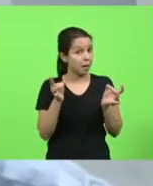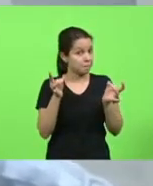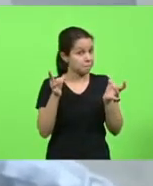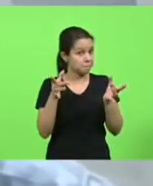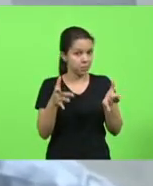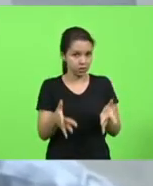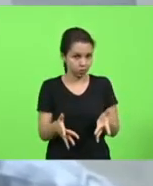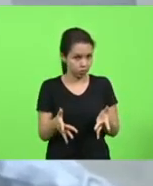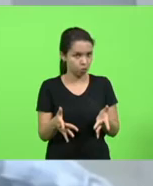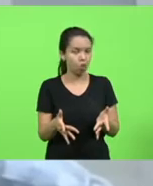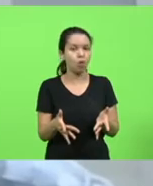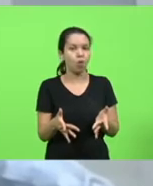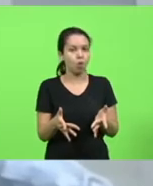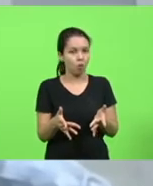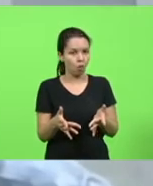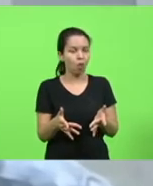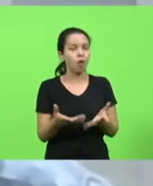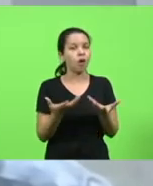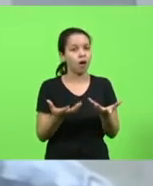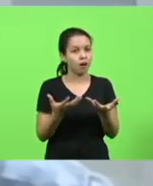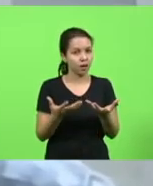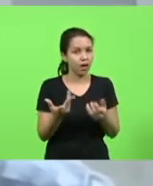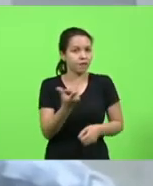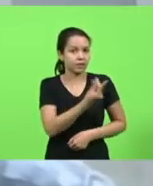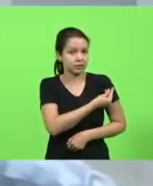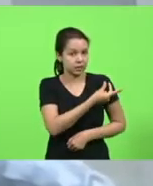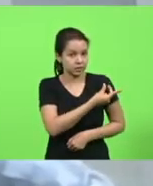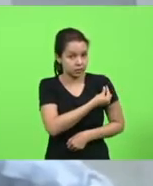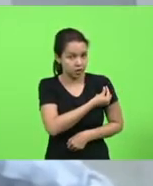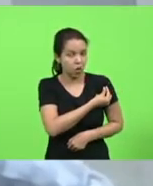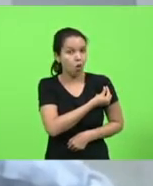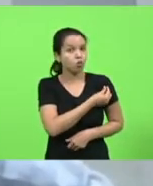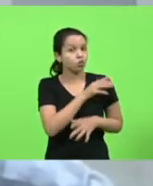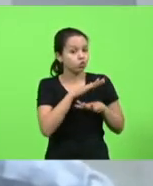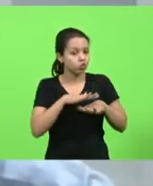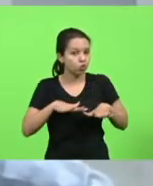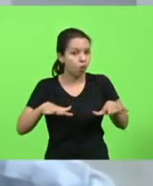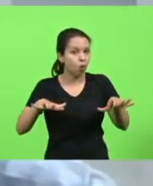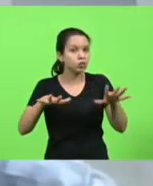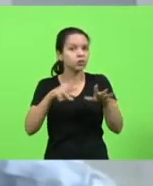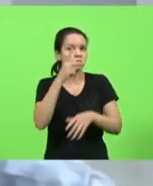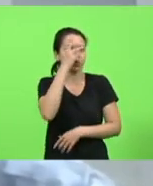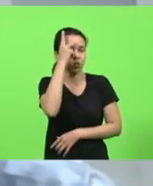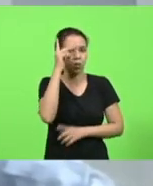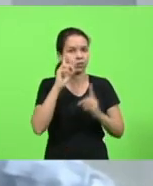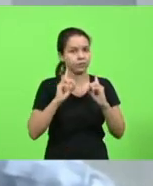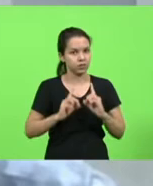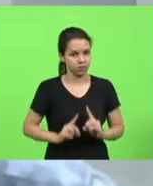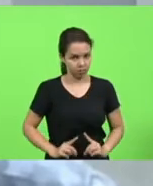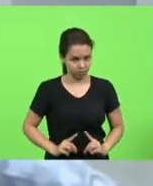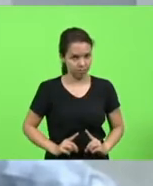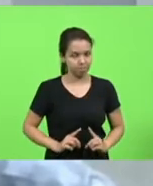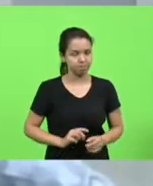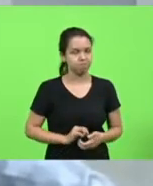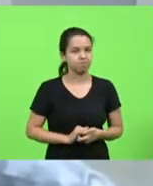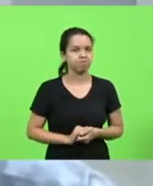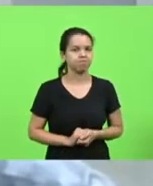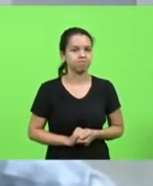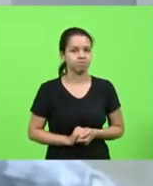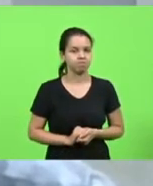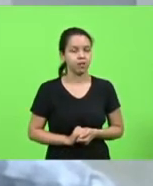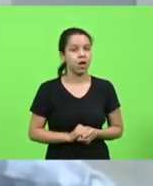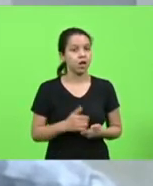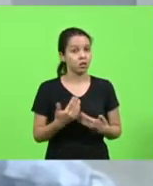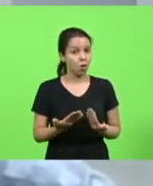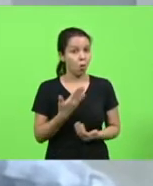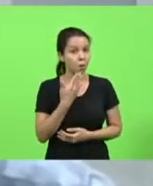a busca pela vacinação de todas as pessoas com deficiência. Em seu pleito, em uma